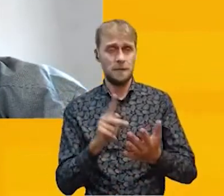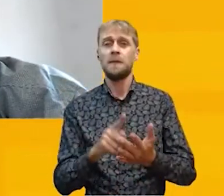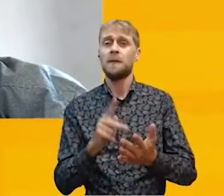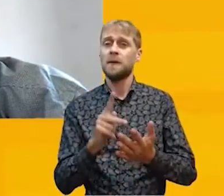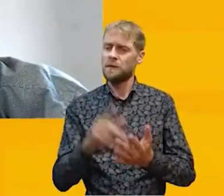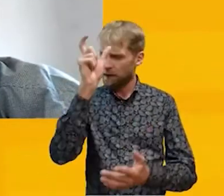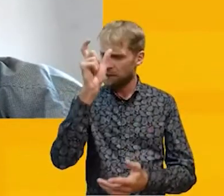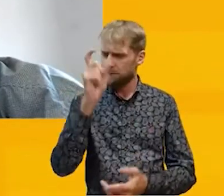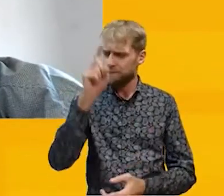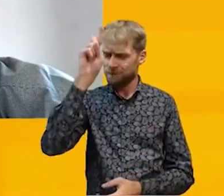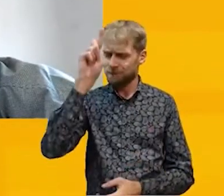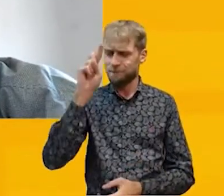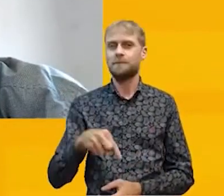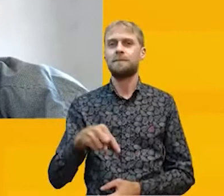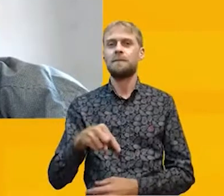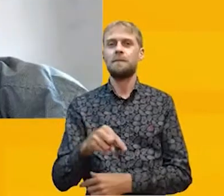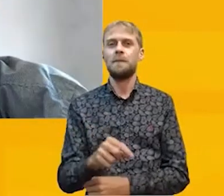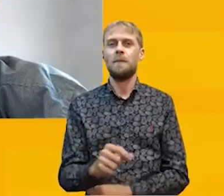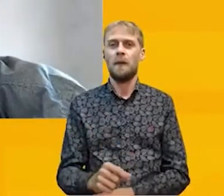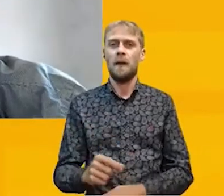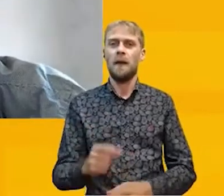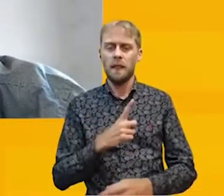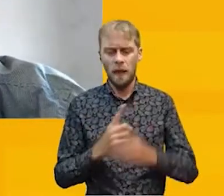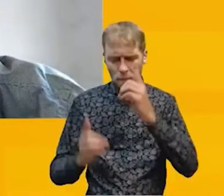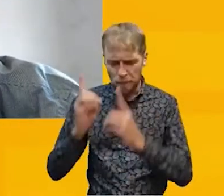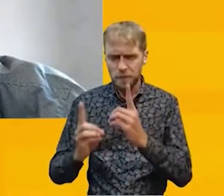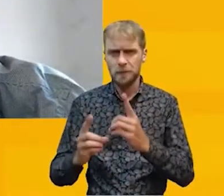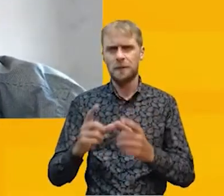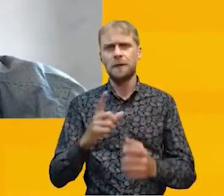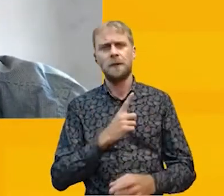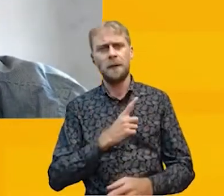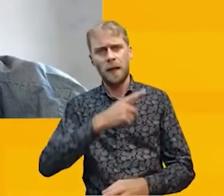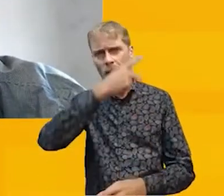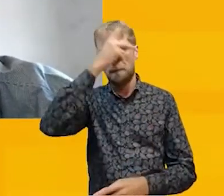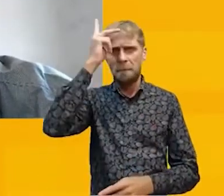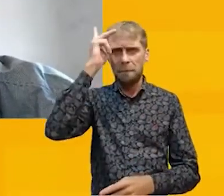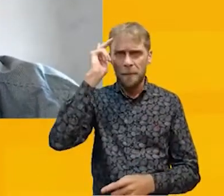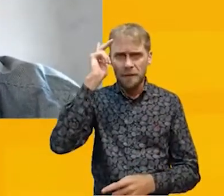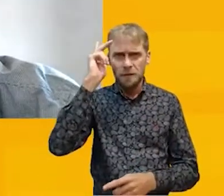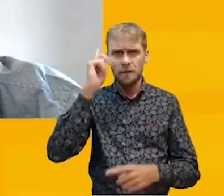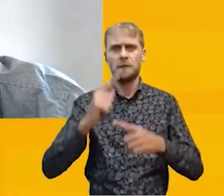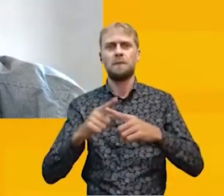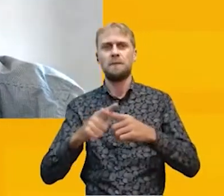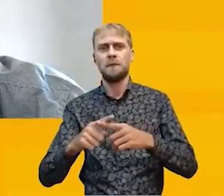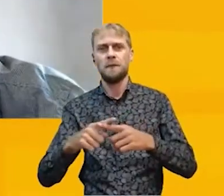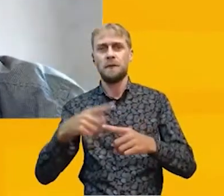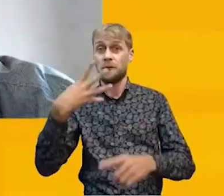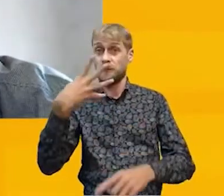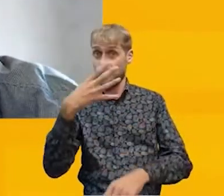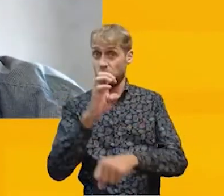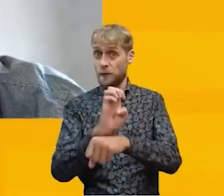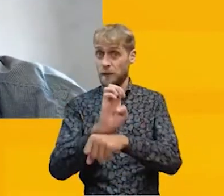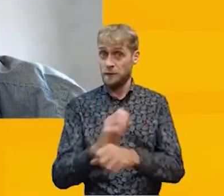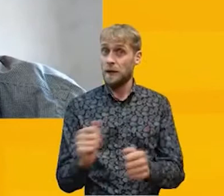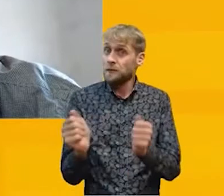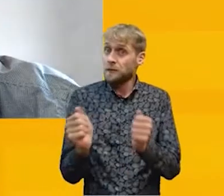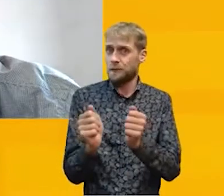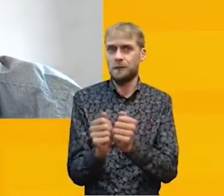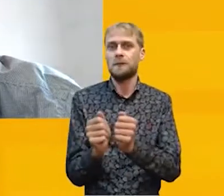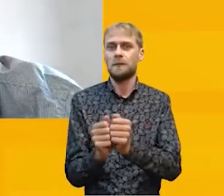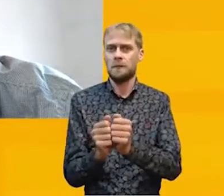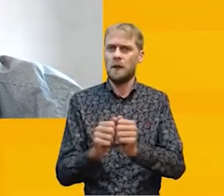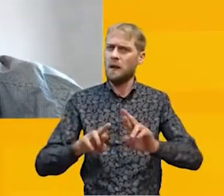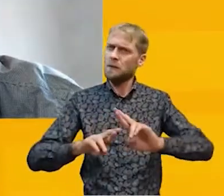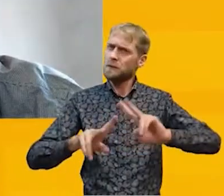presença dos produtores, ele existe pela presença das pessoas, ele existe pela união entre os estados, ele existe de diversas